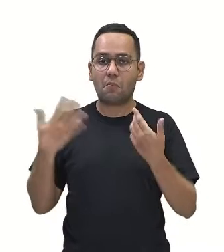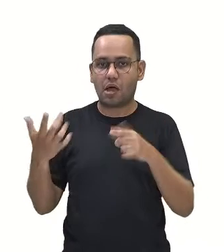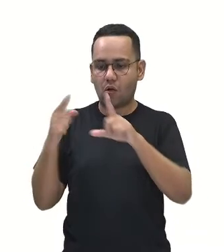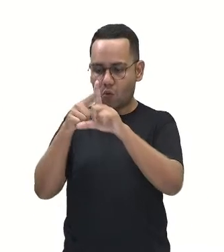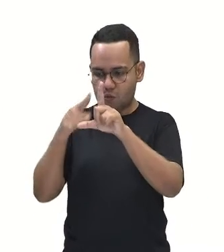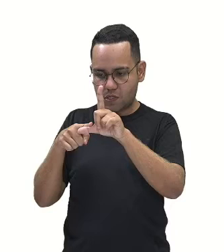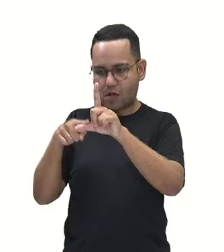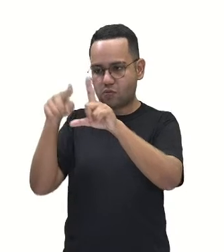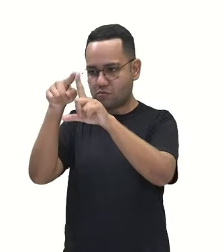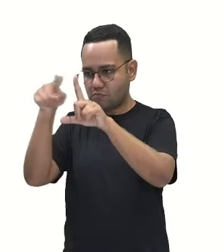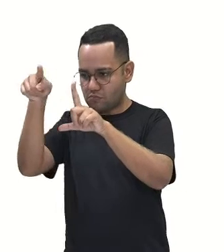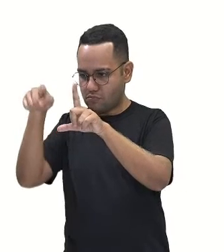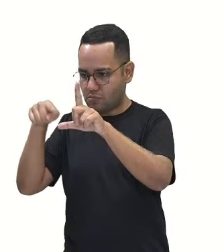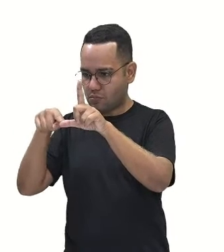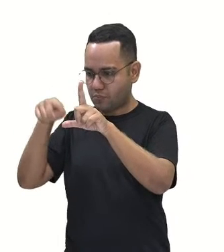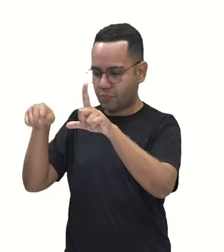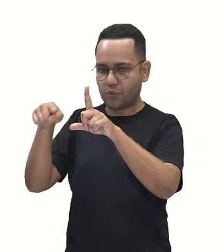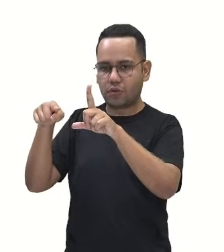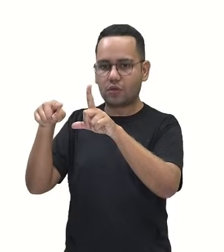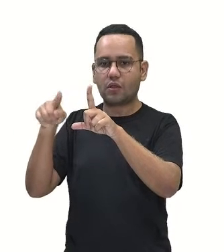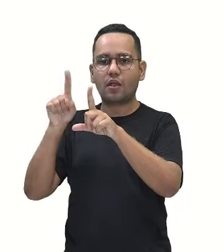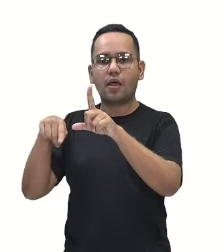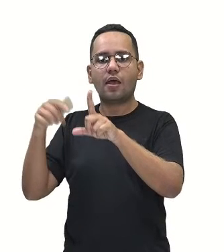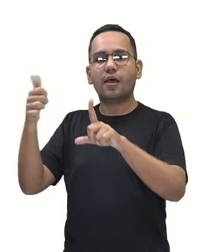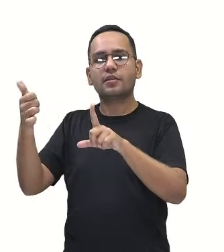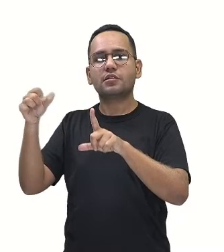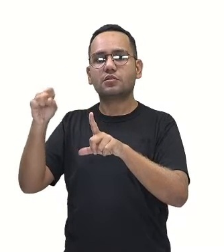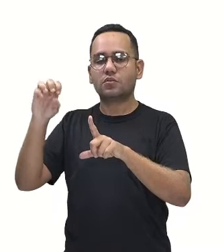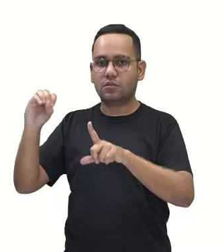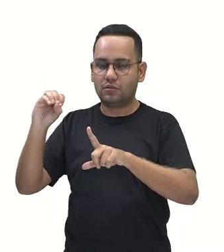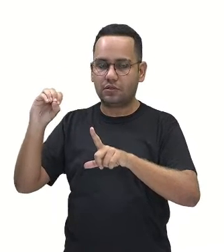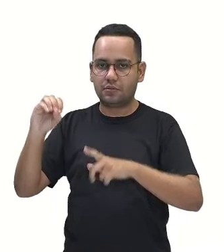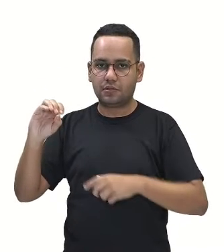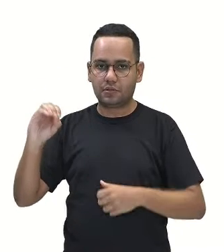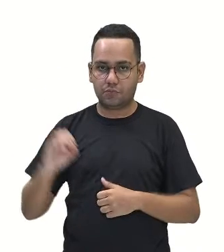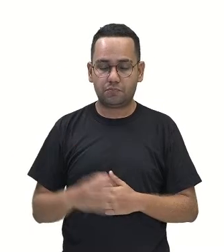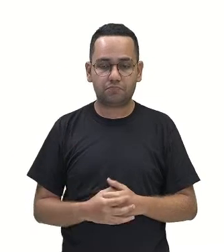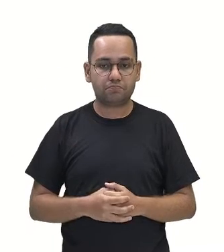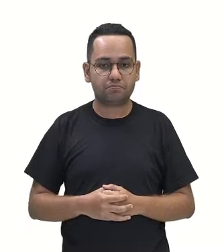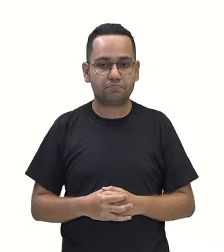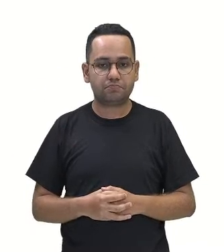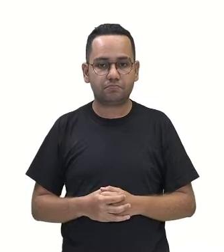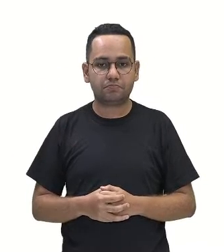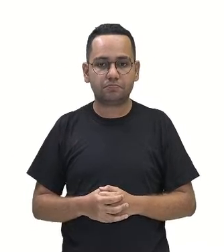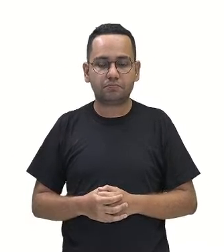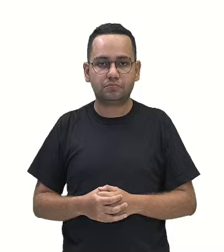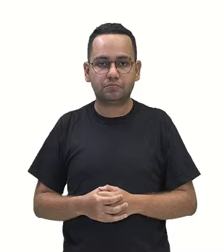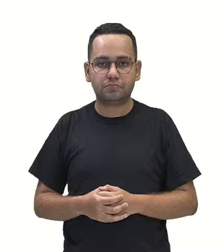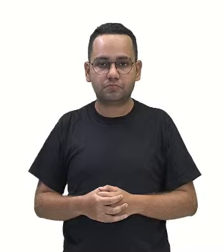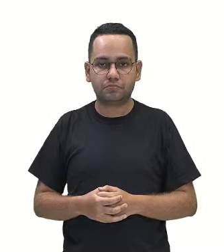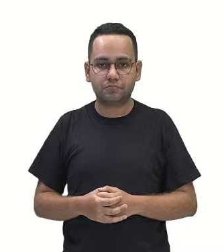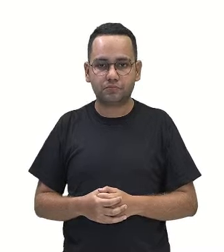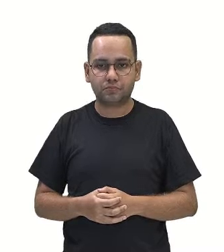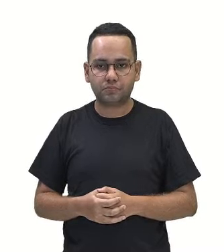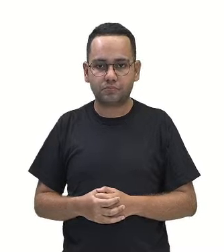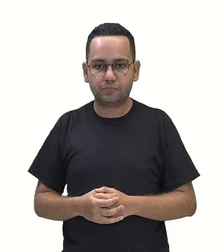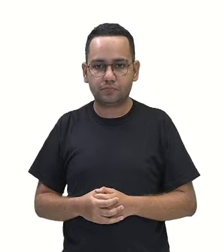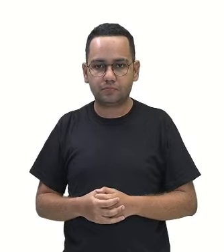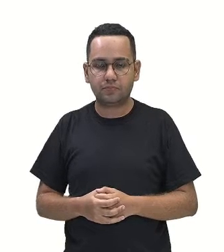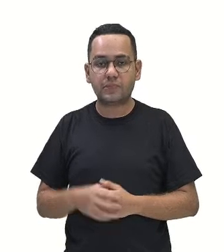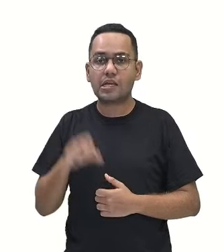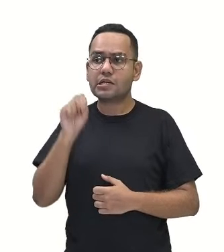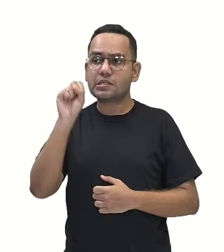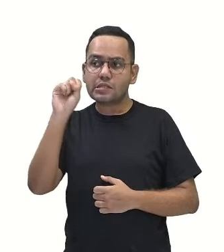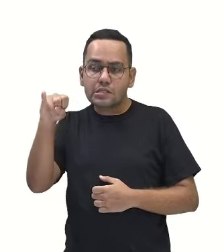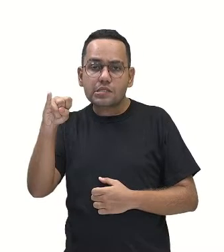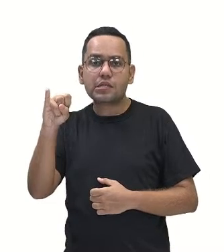um triângulo é igual a 180 graus. Então, se os 3 ângulos são congruentes, se